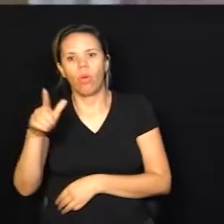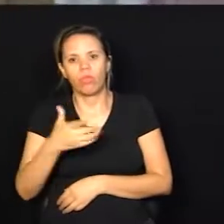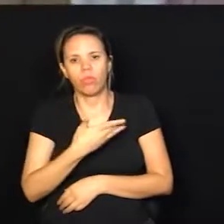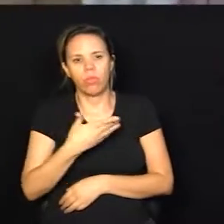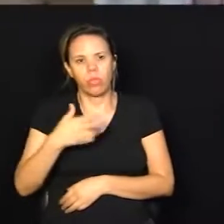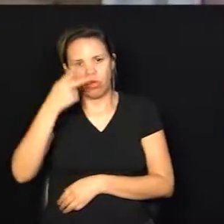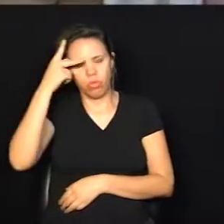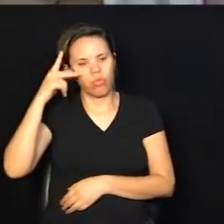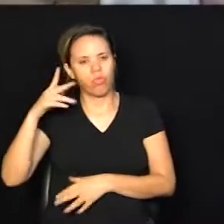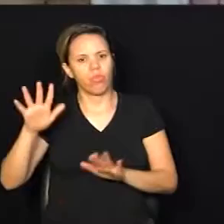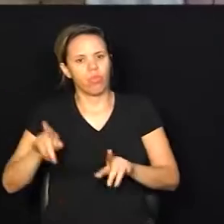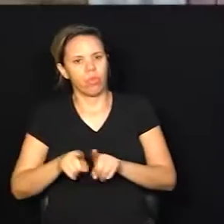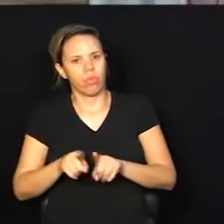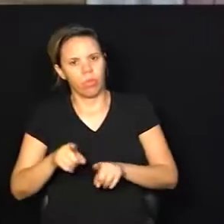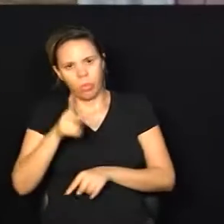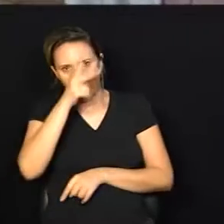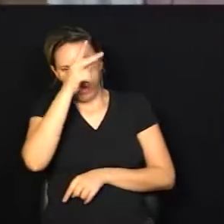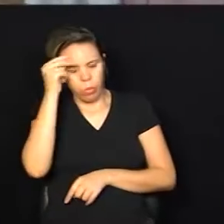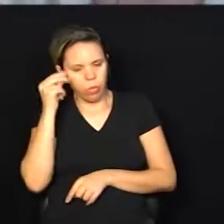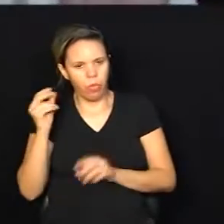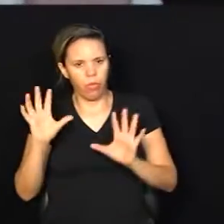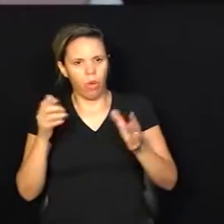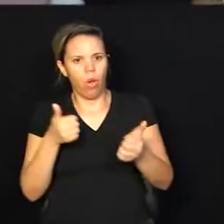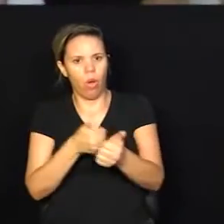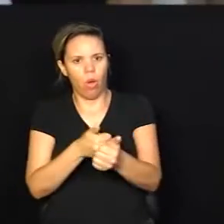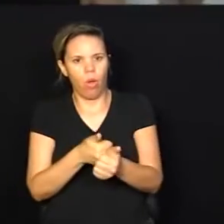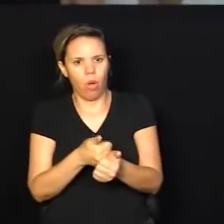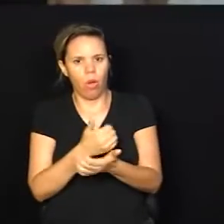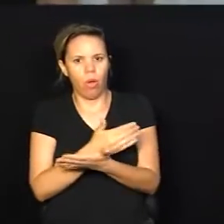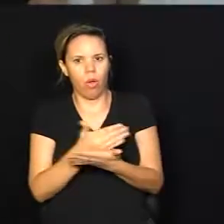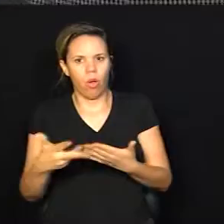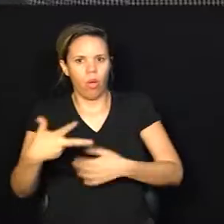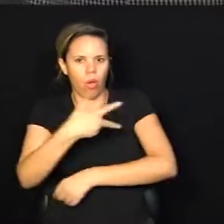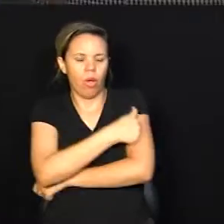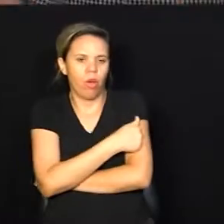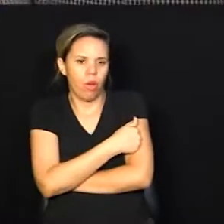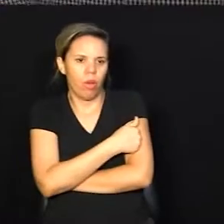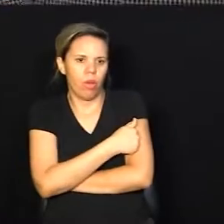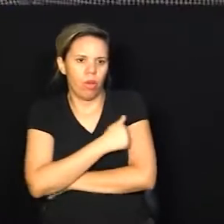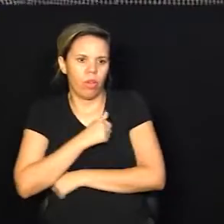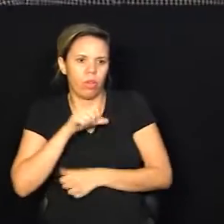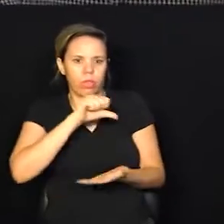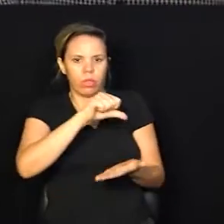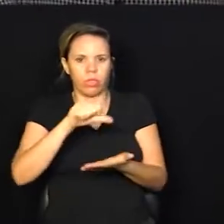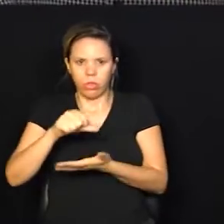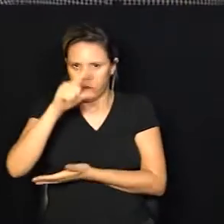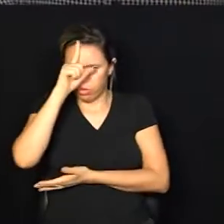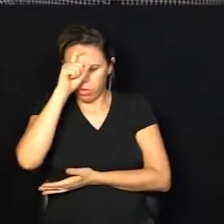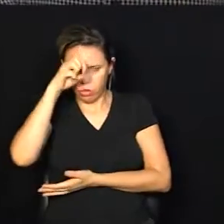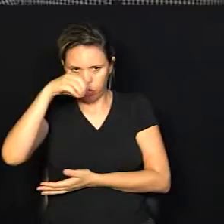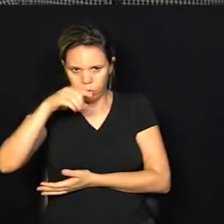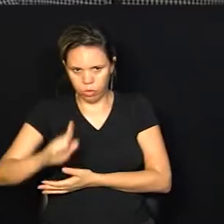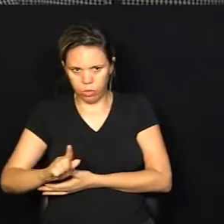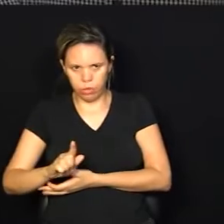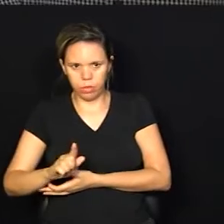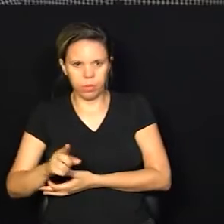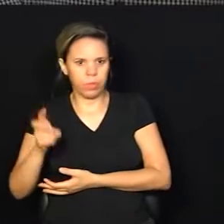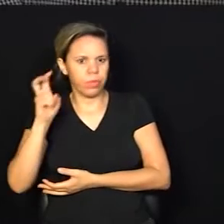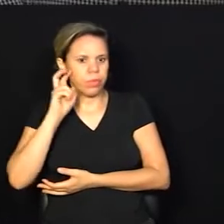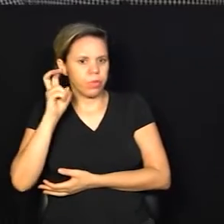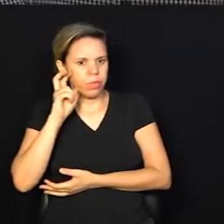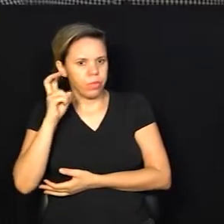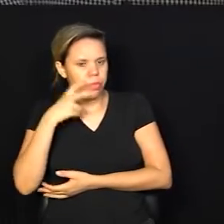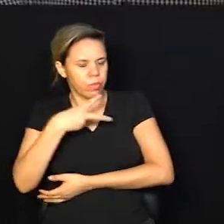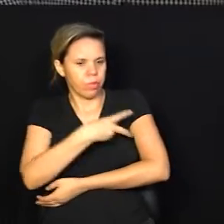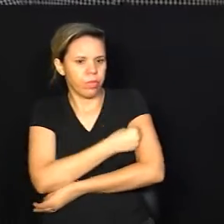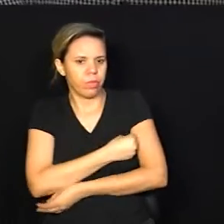lado de outras autoridades, o prefeito acompanhou o evento simbólico que deu início à vacinação em toda a rede Mário Gatti nesta